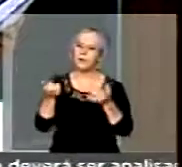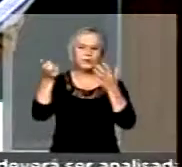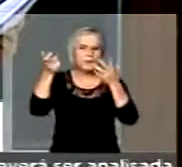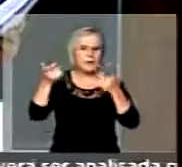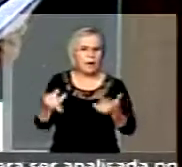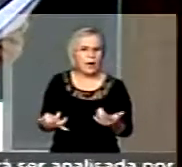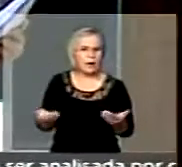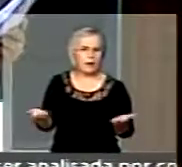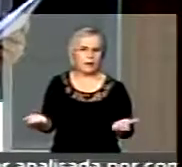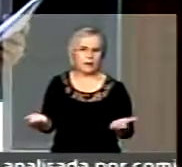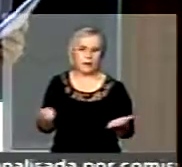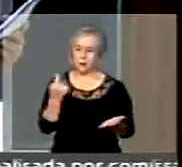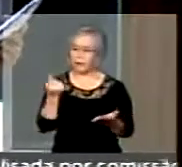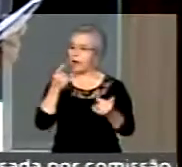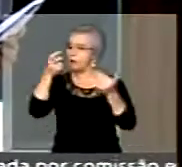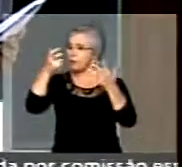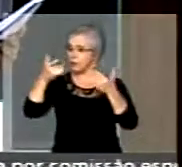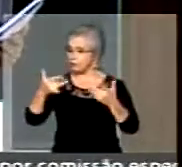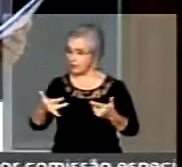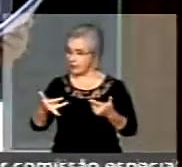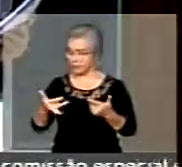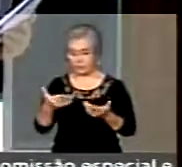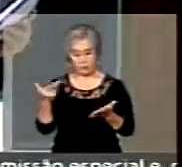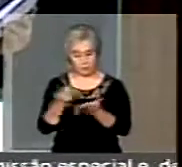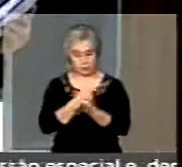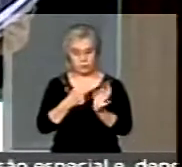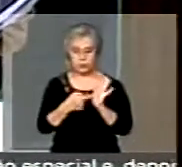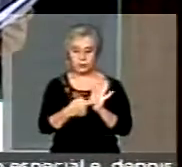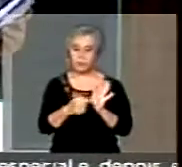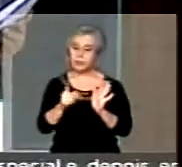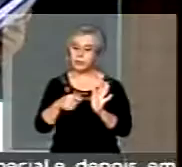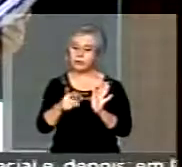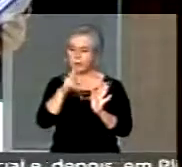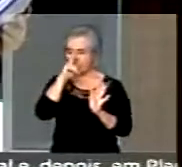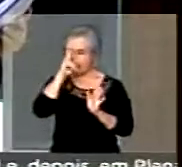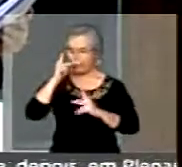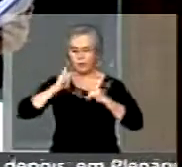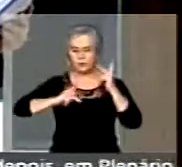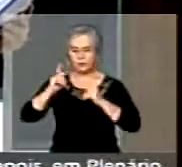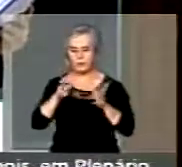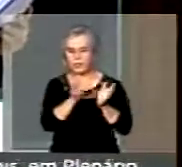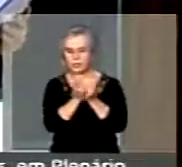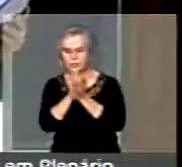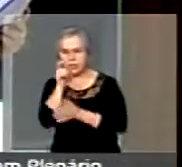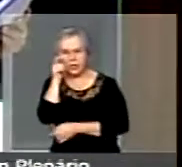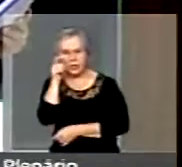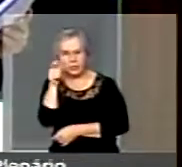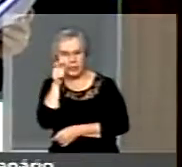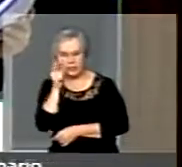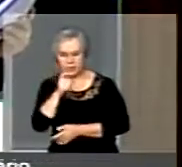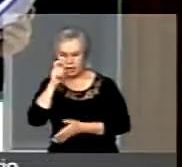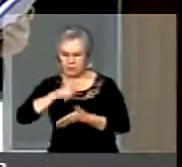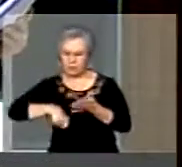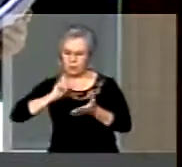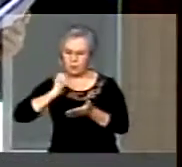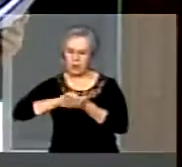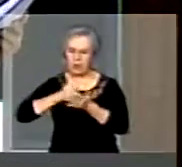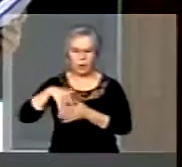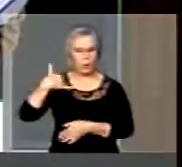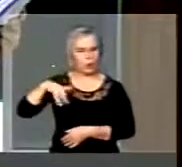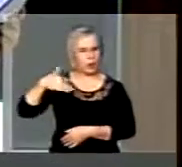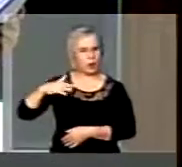isso. A única explicação para essa prática é a força política de setores interessados numa tarifa de importação